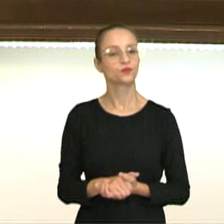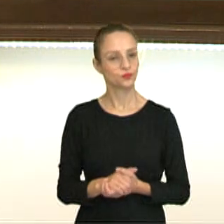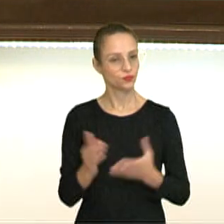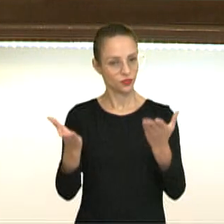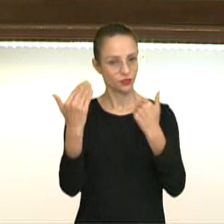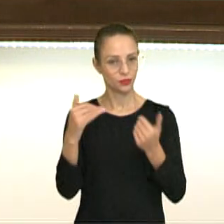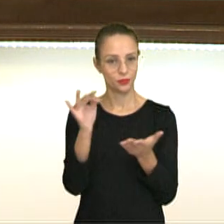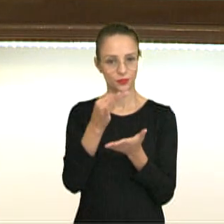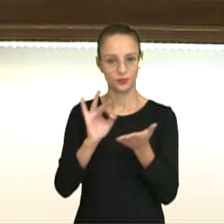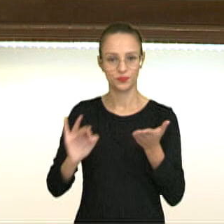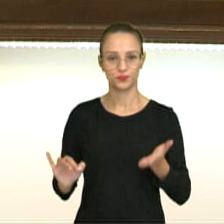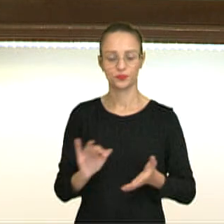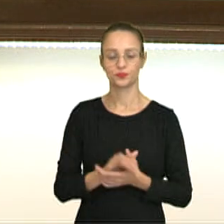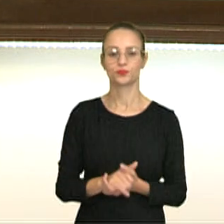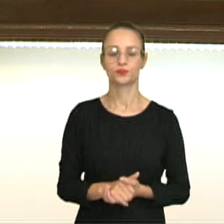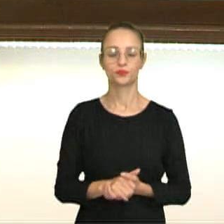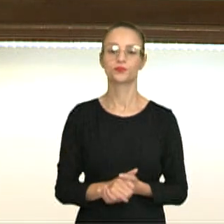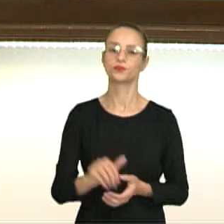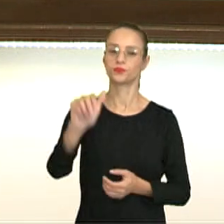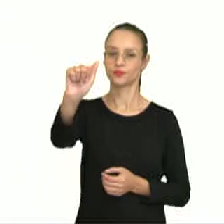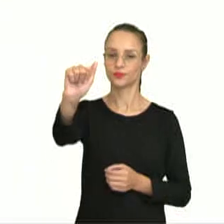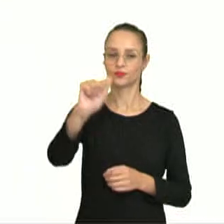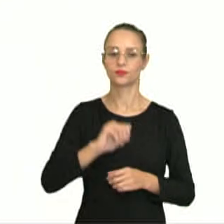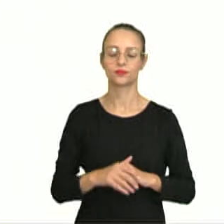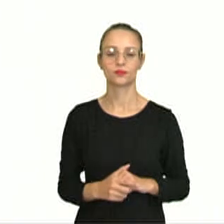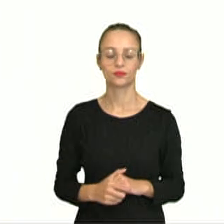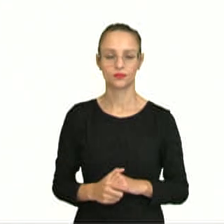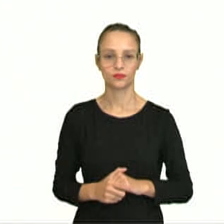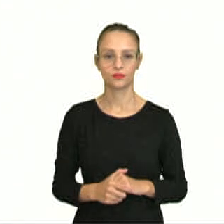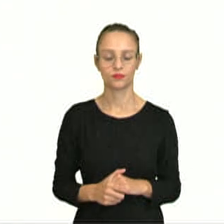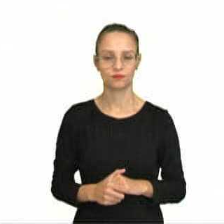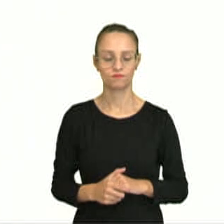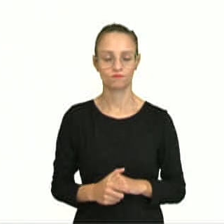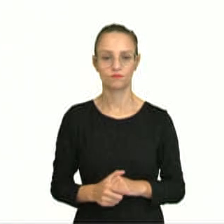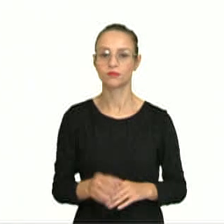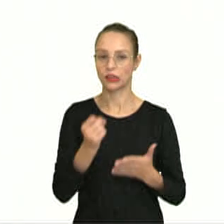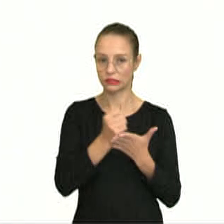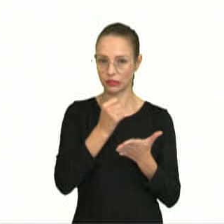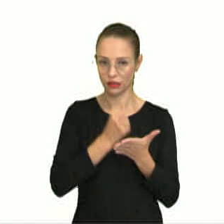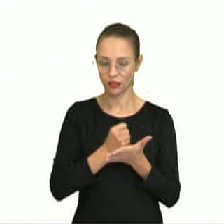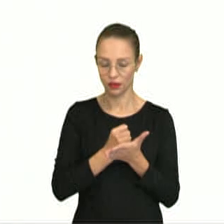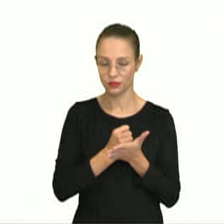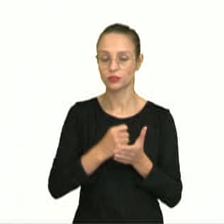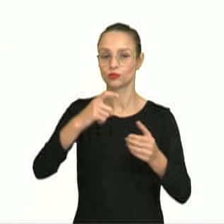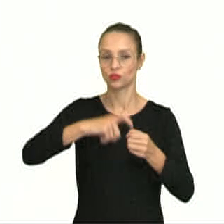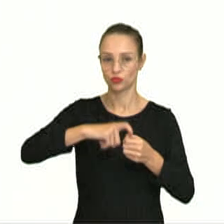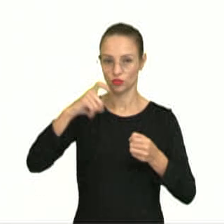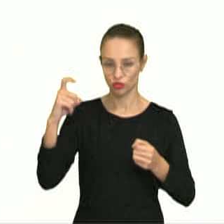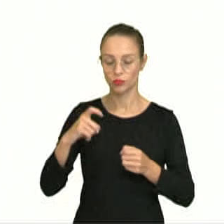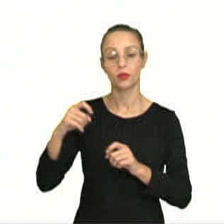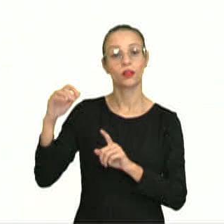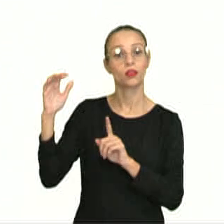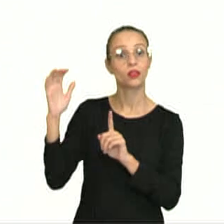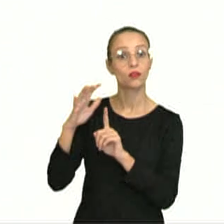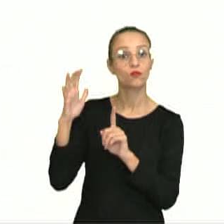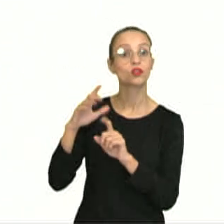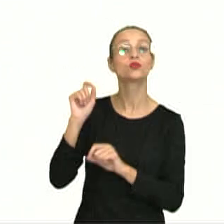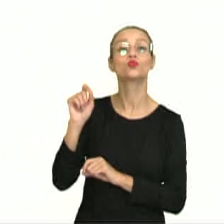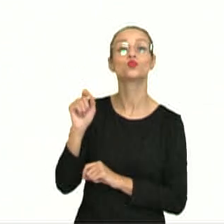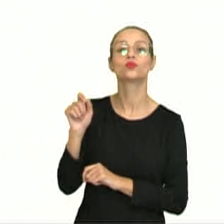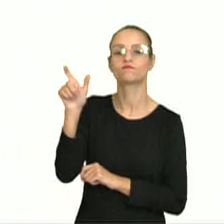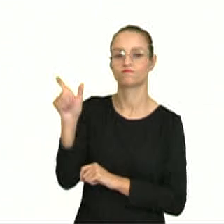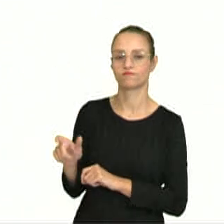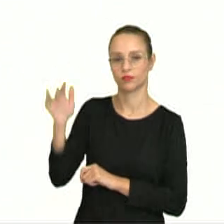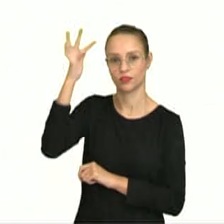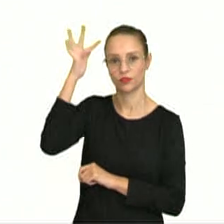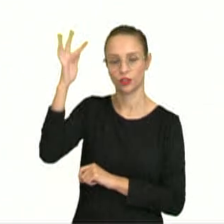Então vamos para a correção? Letra A. Na Declaração de Independência, inspirados nos ideais de John Locke. E